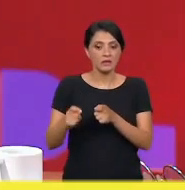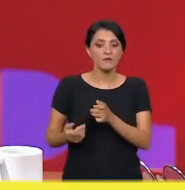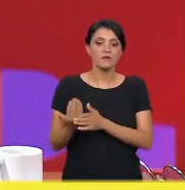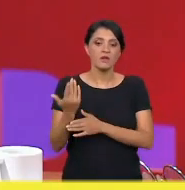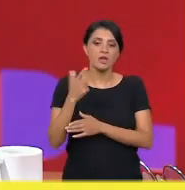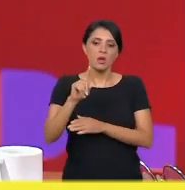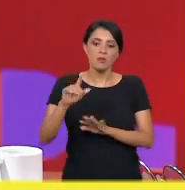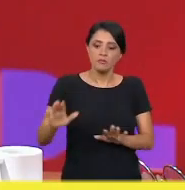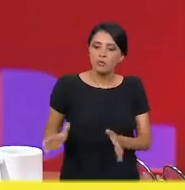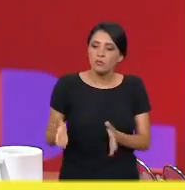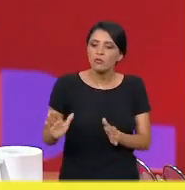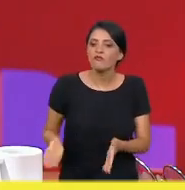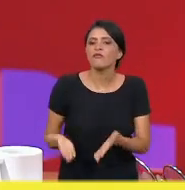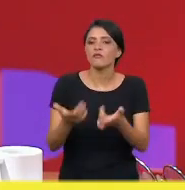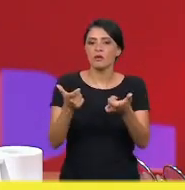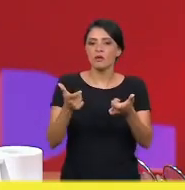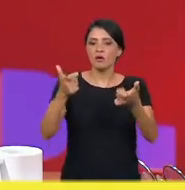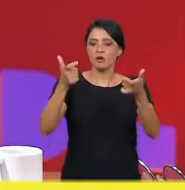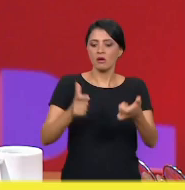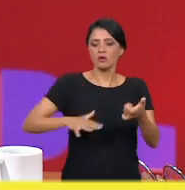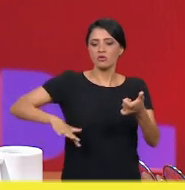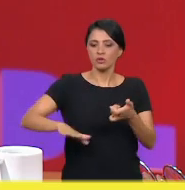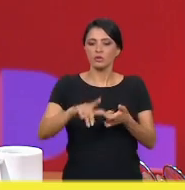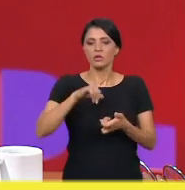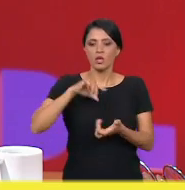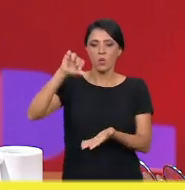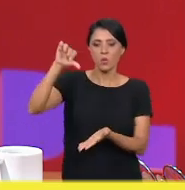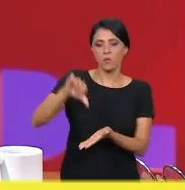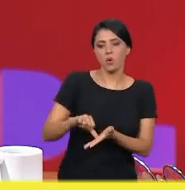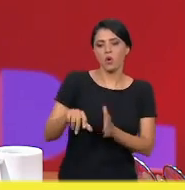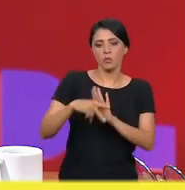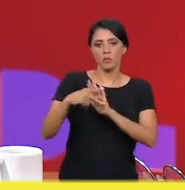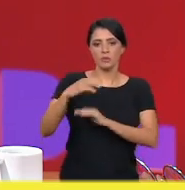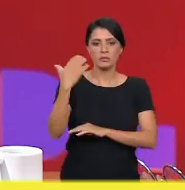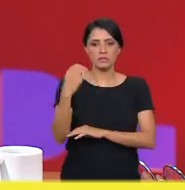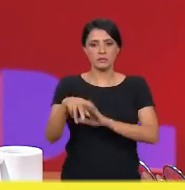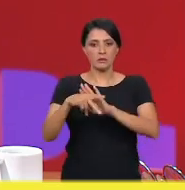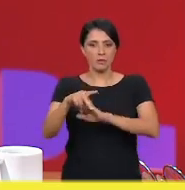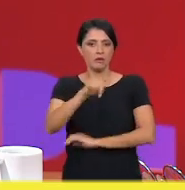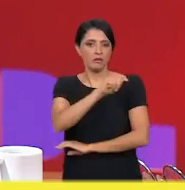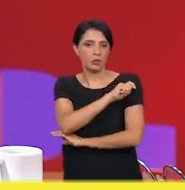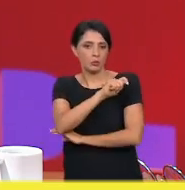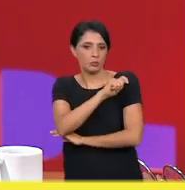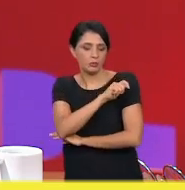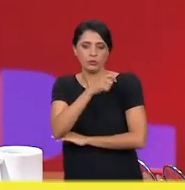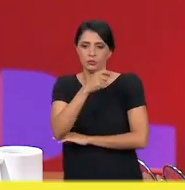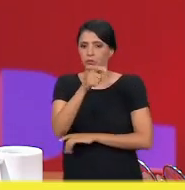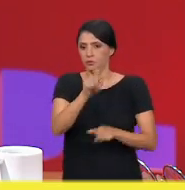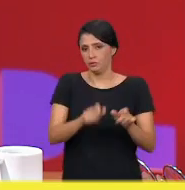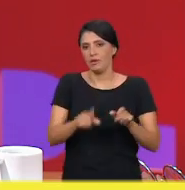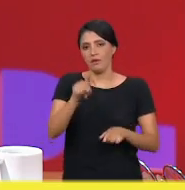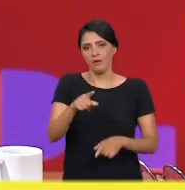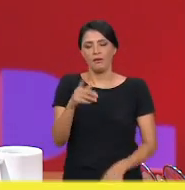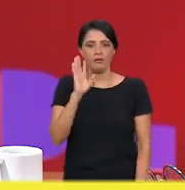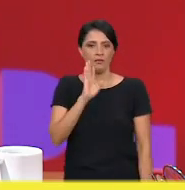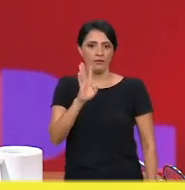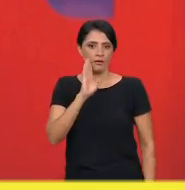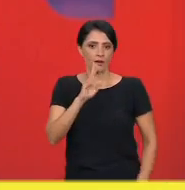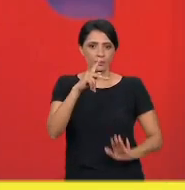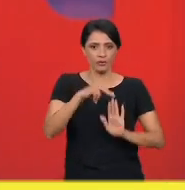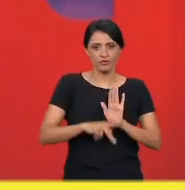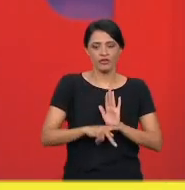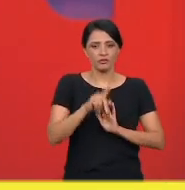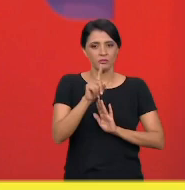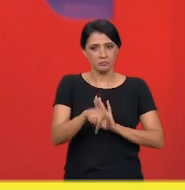é promover também a região e ter um polo de ciência para os estudantes. Enfim, é um projeto bem interessante. Esse é um projeto